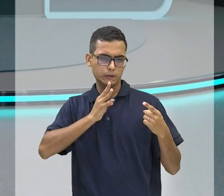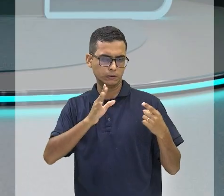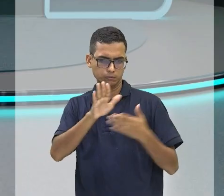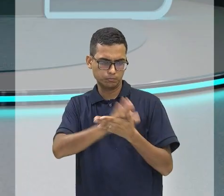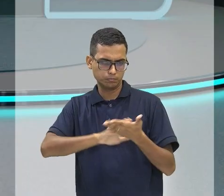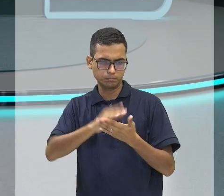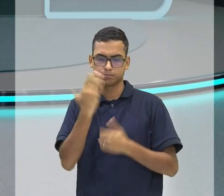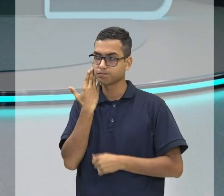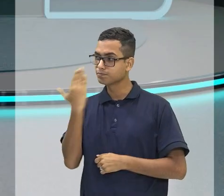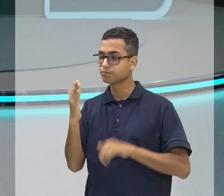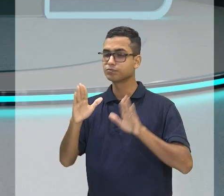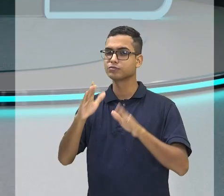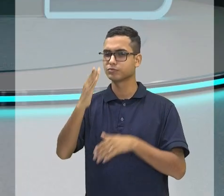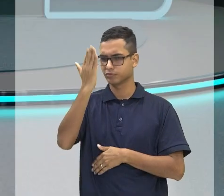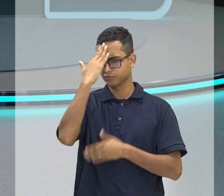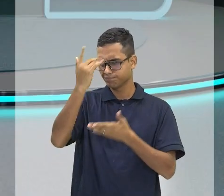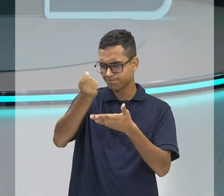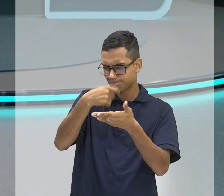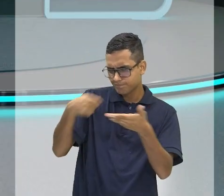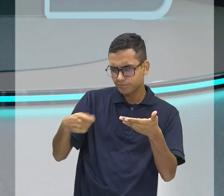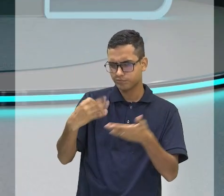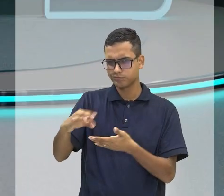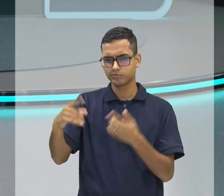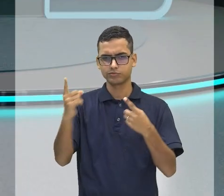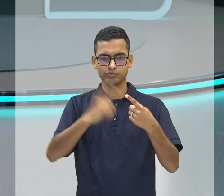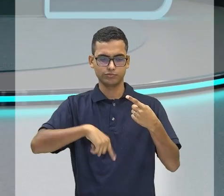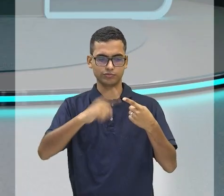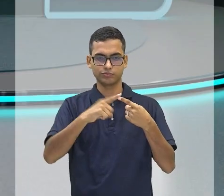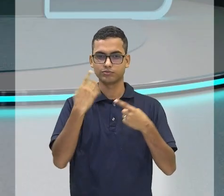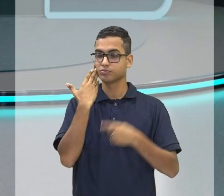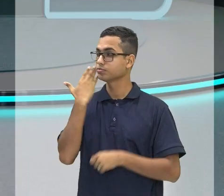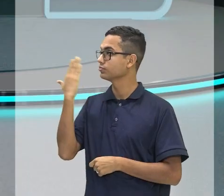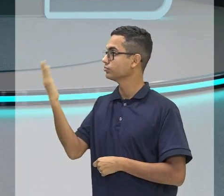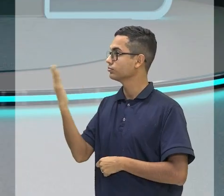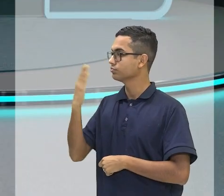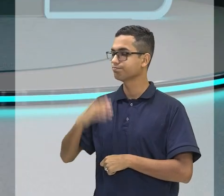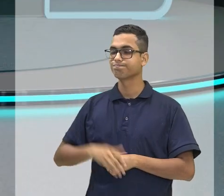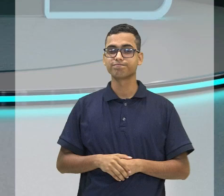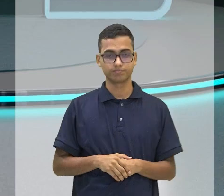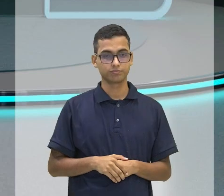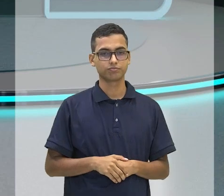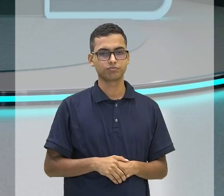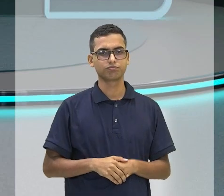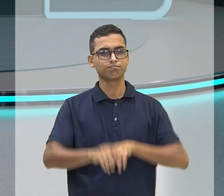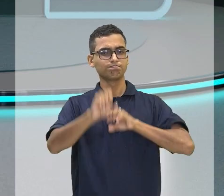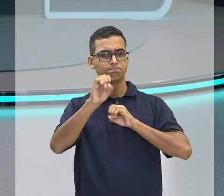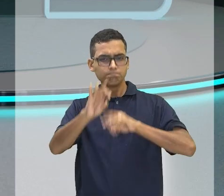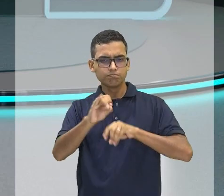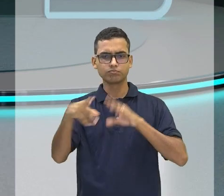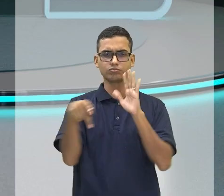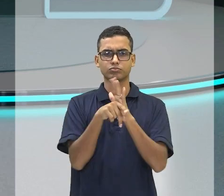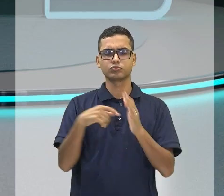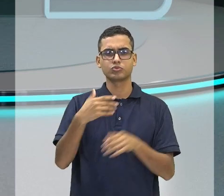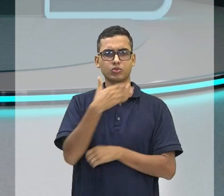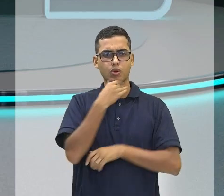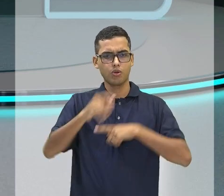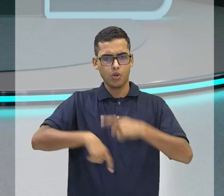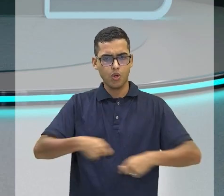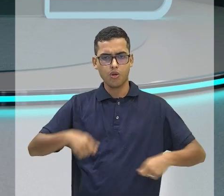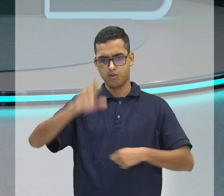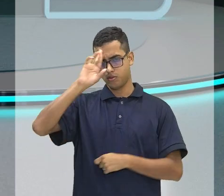falar, mas já anotem aí. Esse estilo de karatê, né, ele foi ministrado pelo sensei